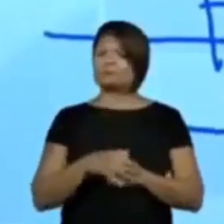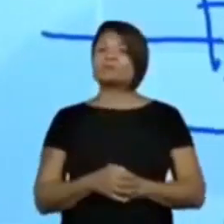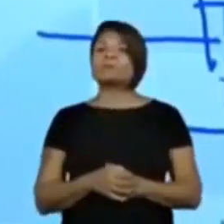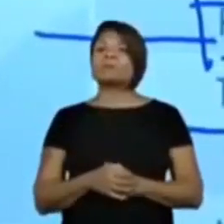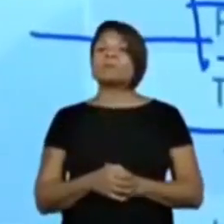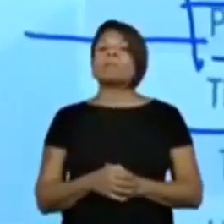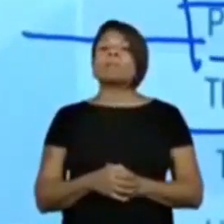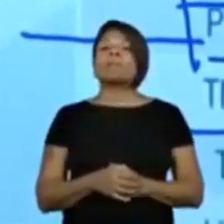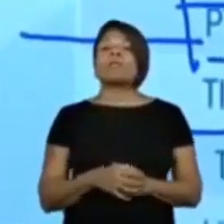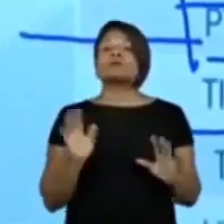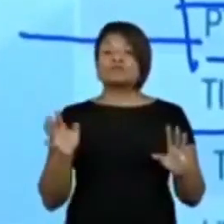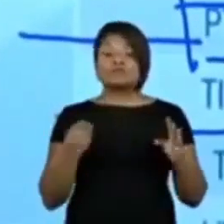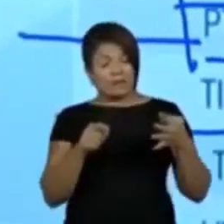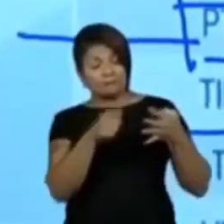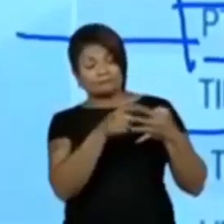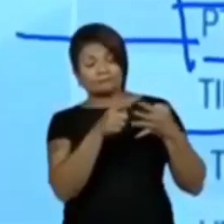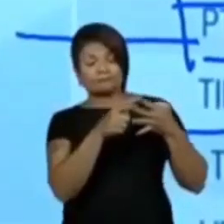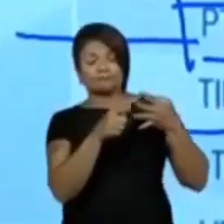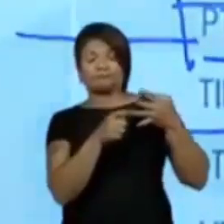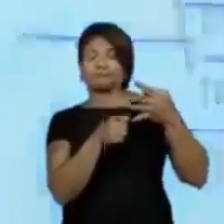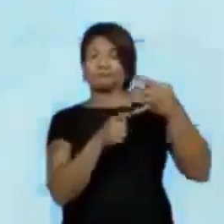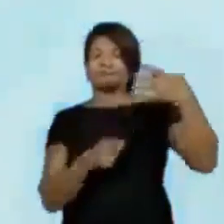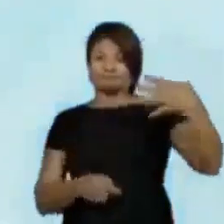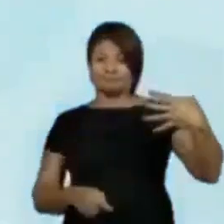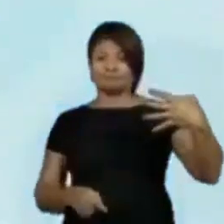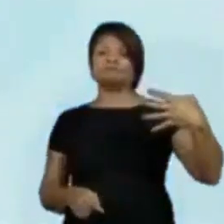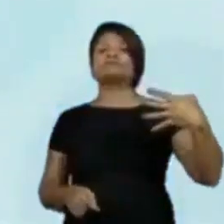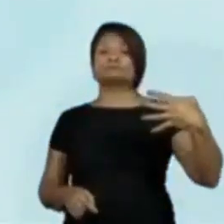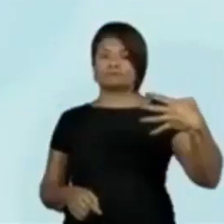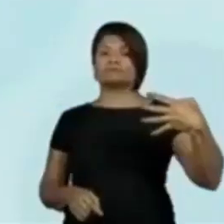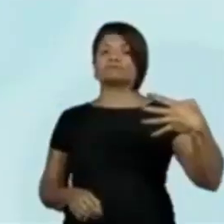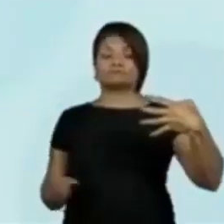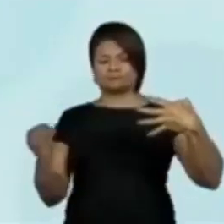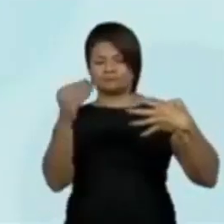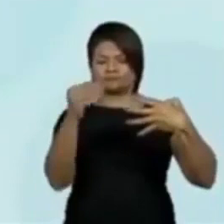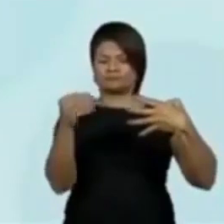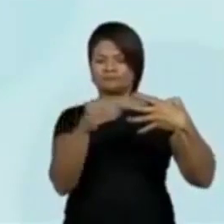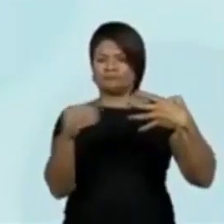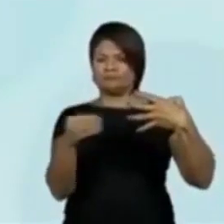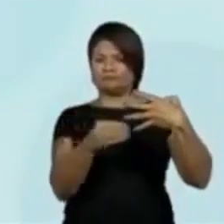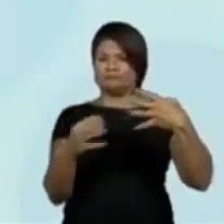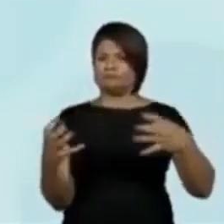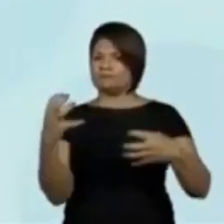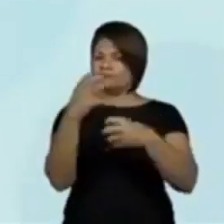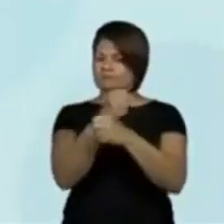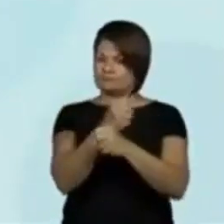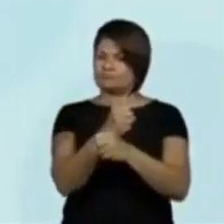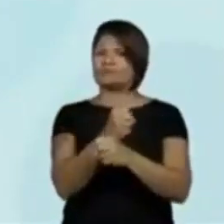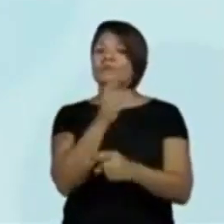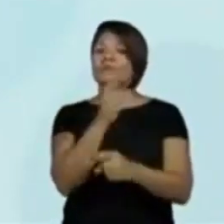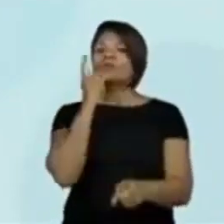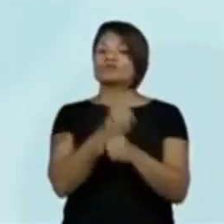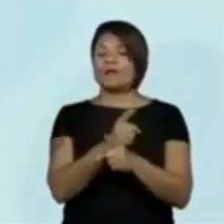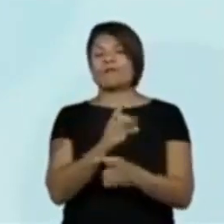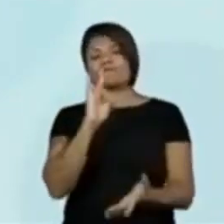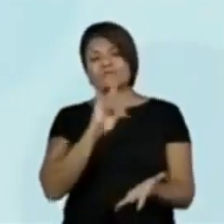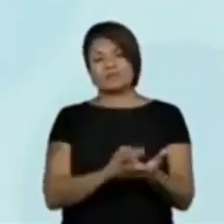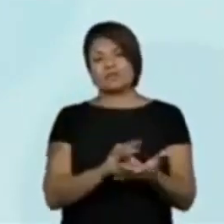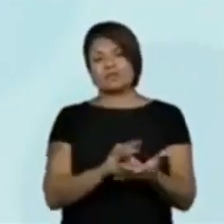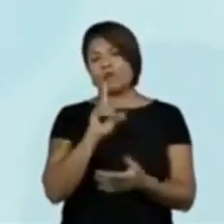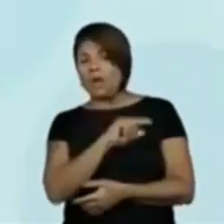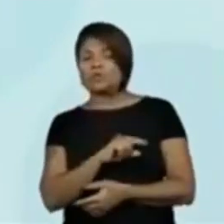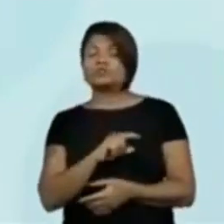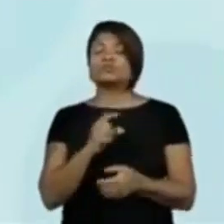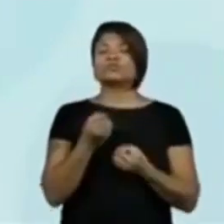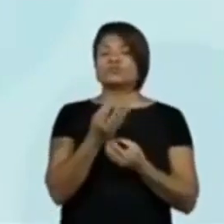Então, agora, eu já tenho os elementos que eu preciso aí somar para eu descobrir se é verdadeira ou falsa